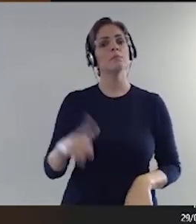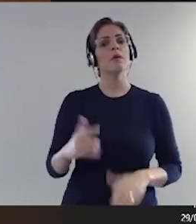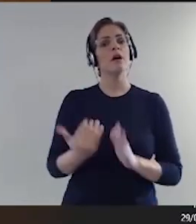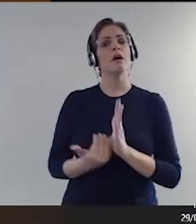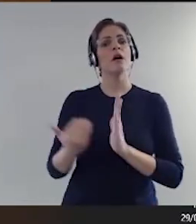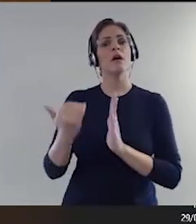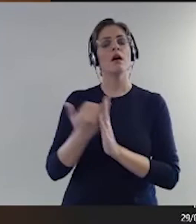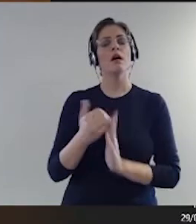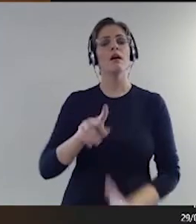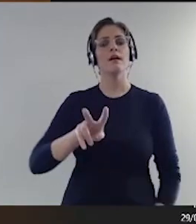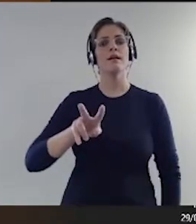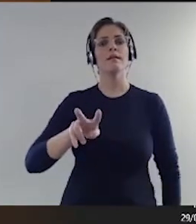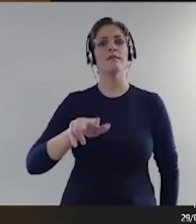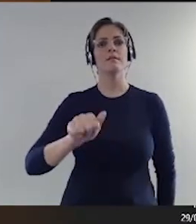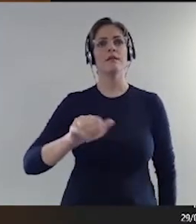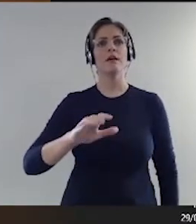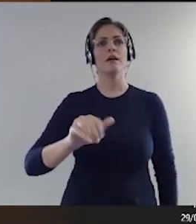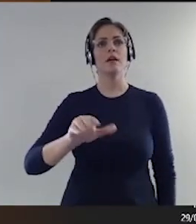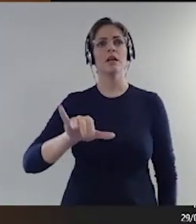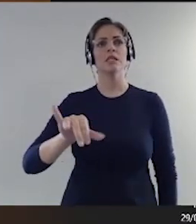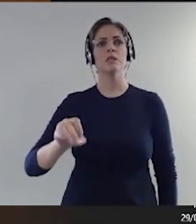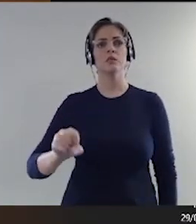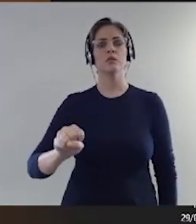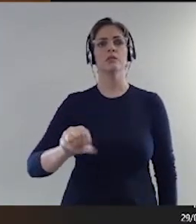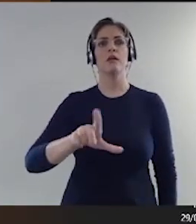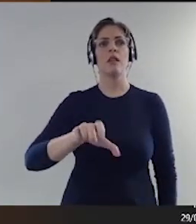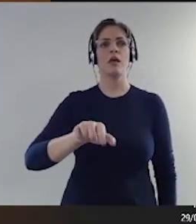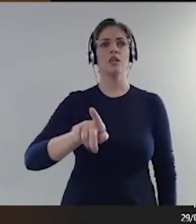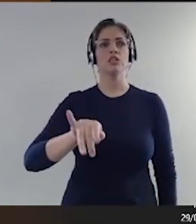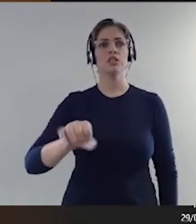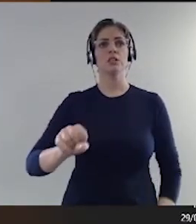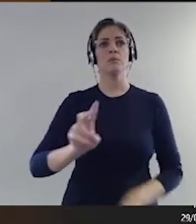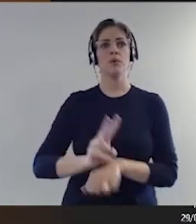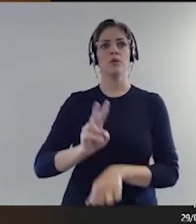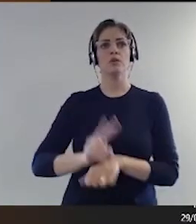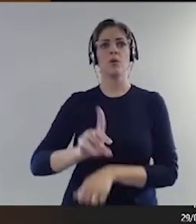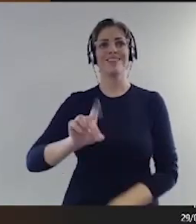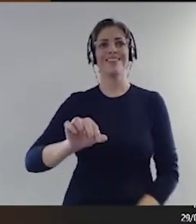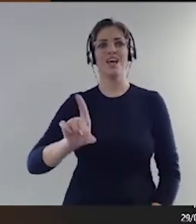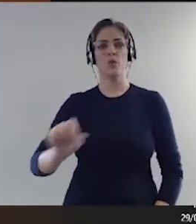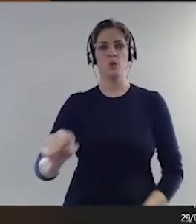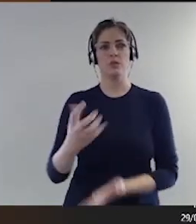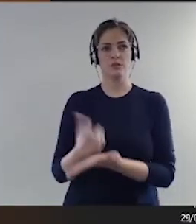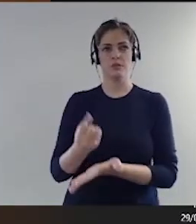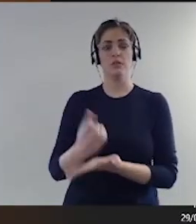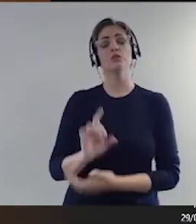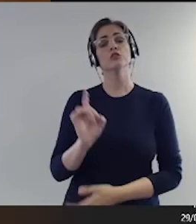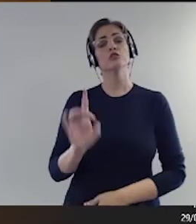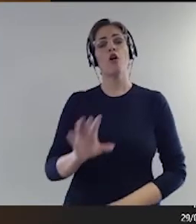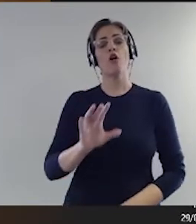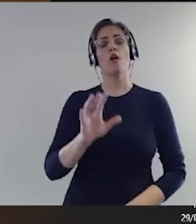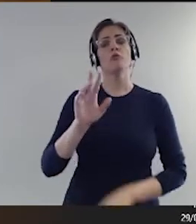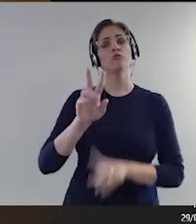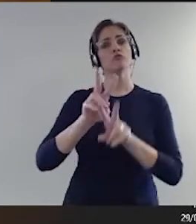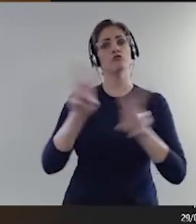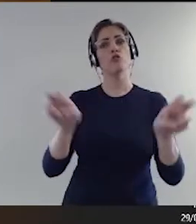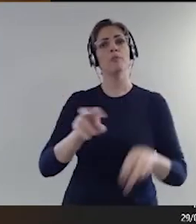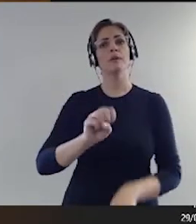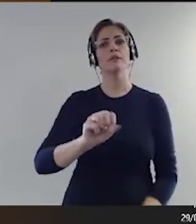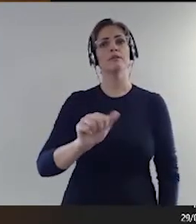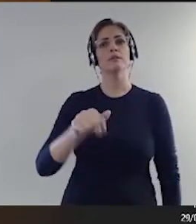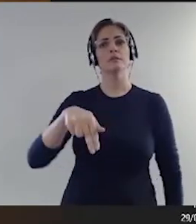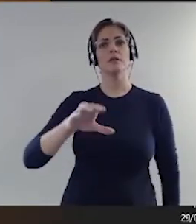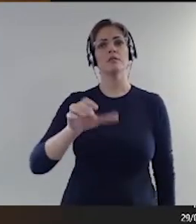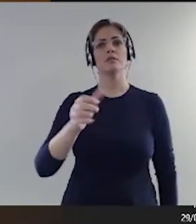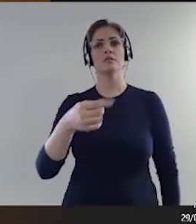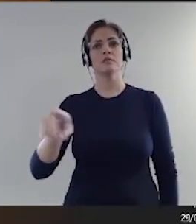da vacatio legis da Lei Geral de Proteção de Dados, apenas no que diz respeito a sanções. Tá? A Lei Geral de Proteção